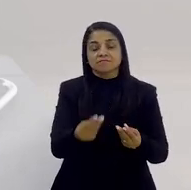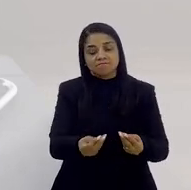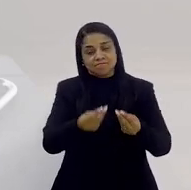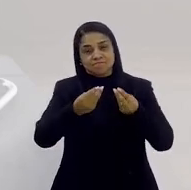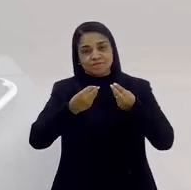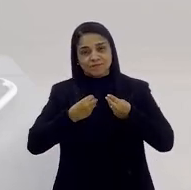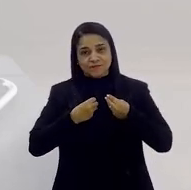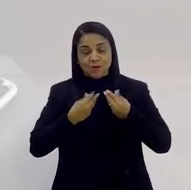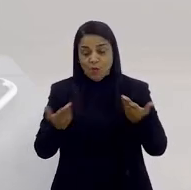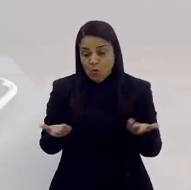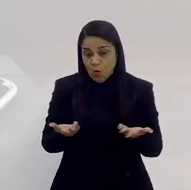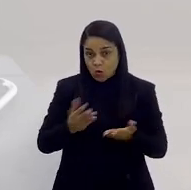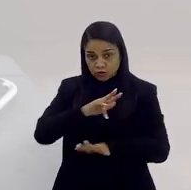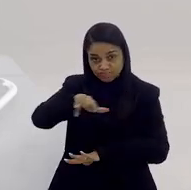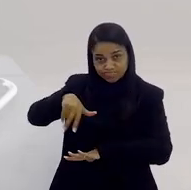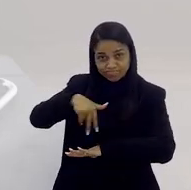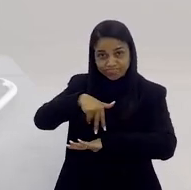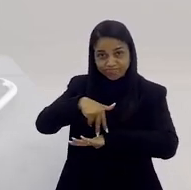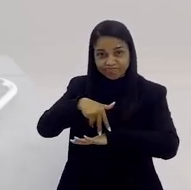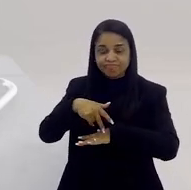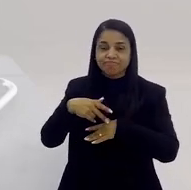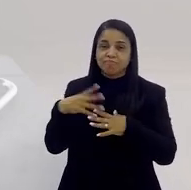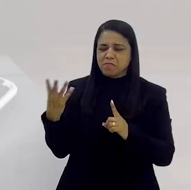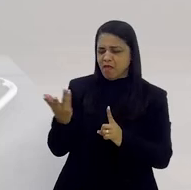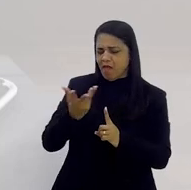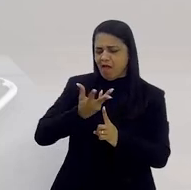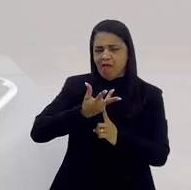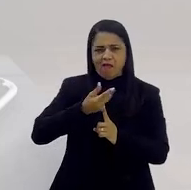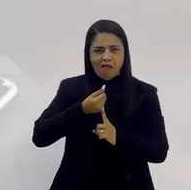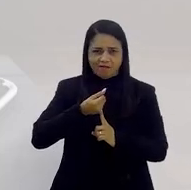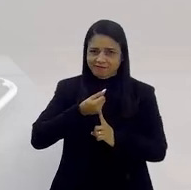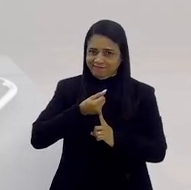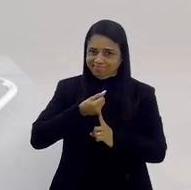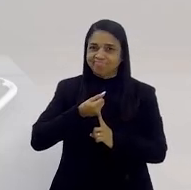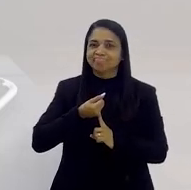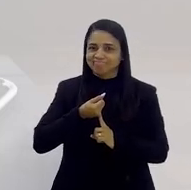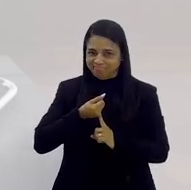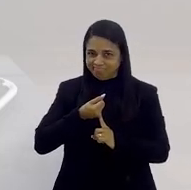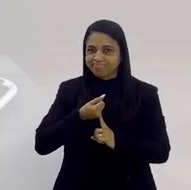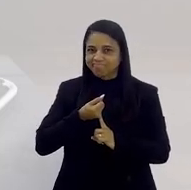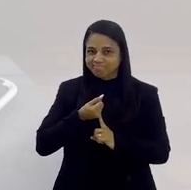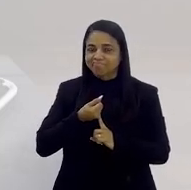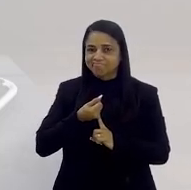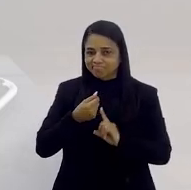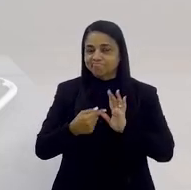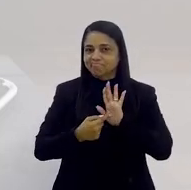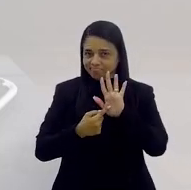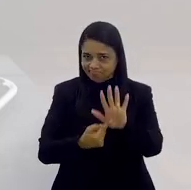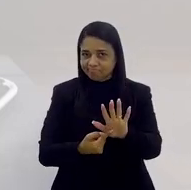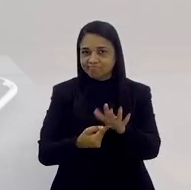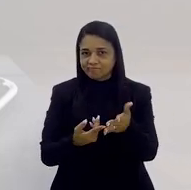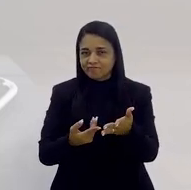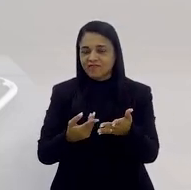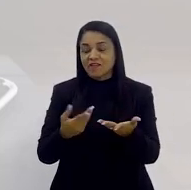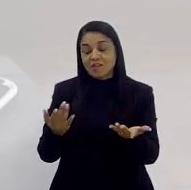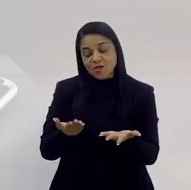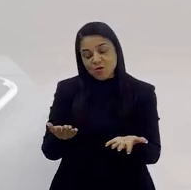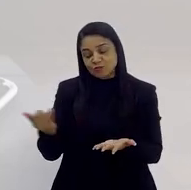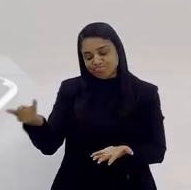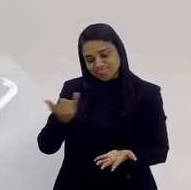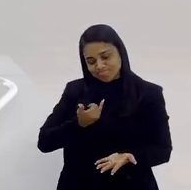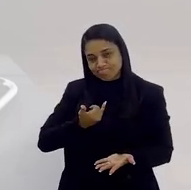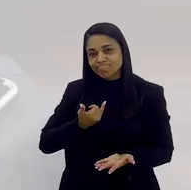condições de estar aqui fazendo minha arte sinceramente também é uma